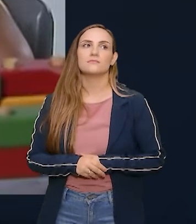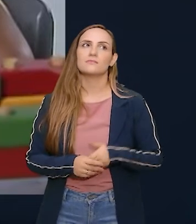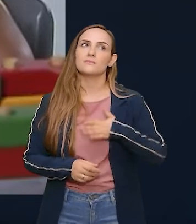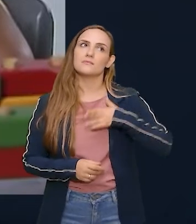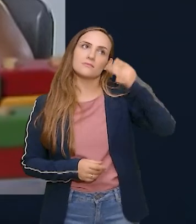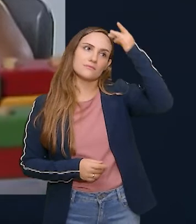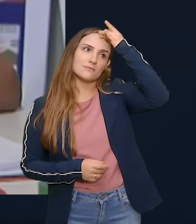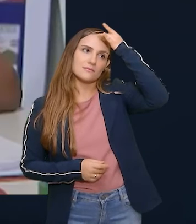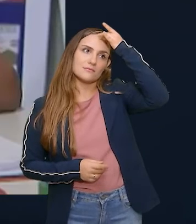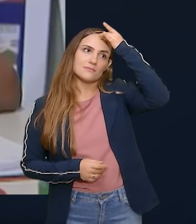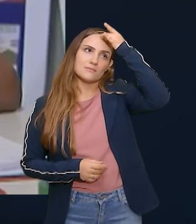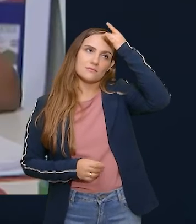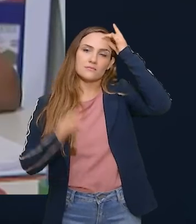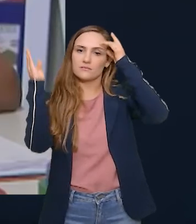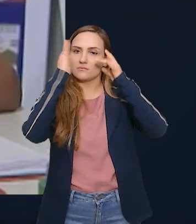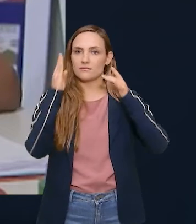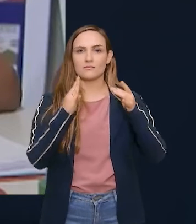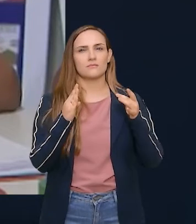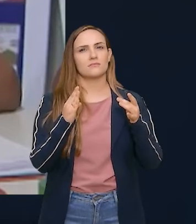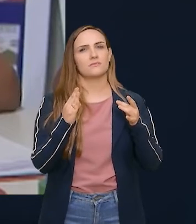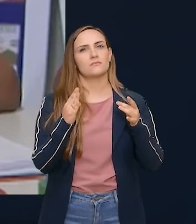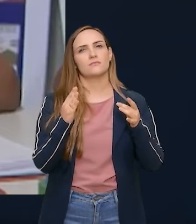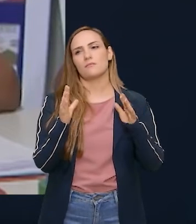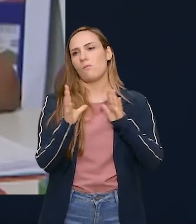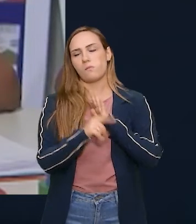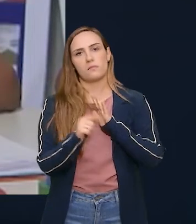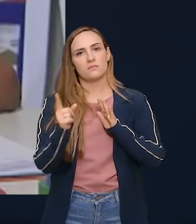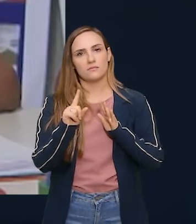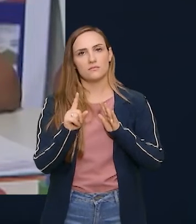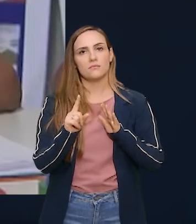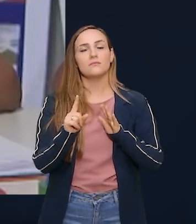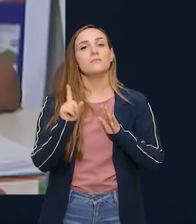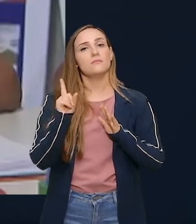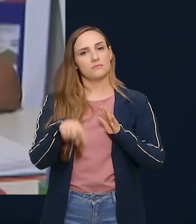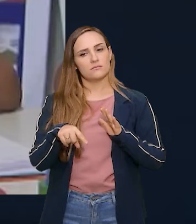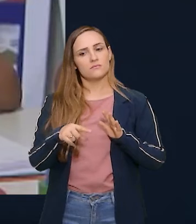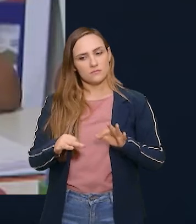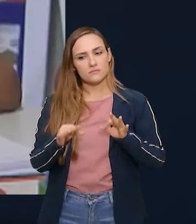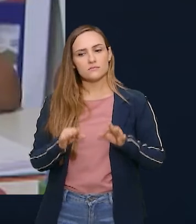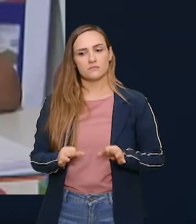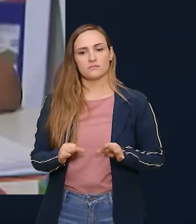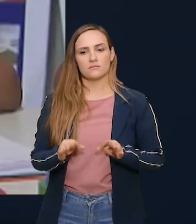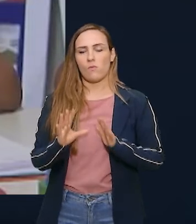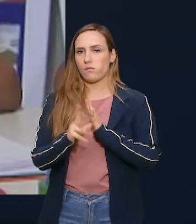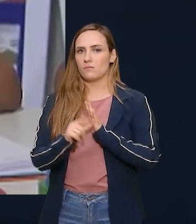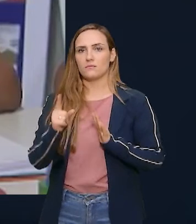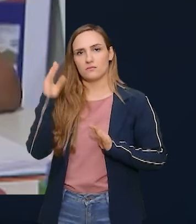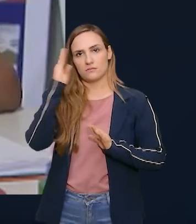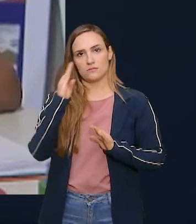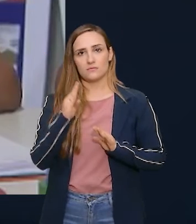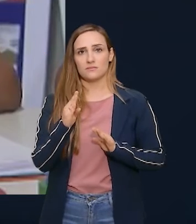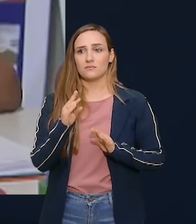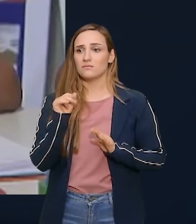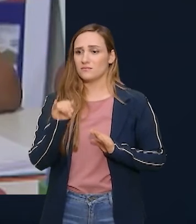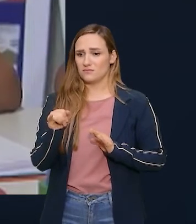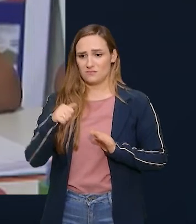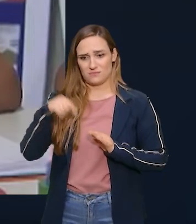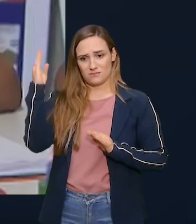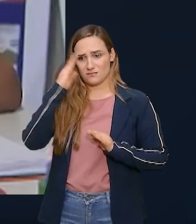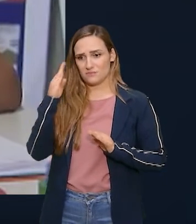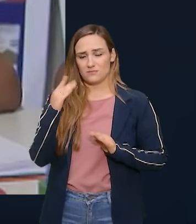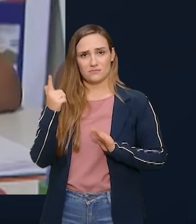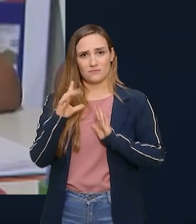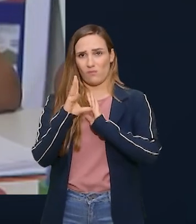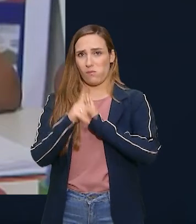e gostam de aprender. Na minha mente, eu penso um Brasil sem corrupção, com um presidente honesto que não seja corrupto. Se o